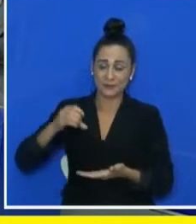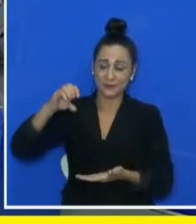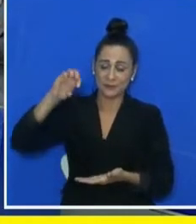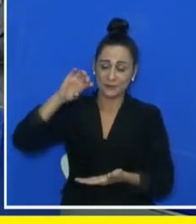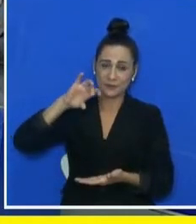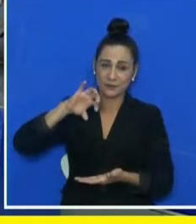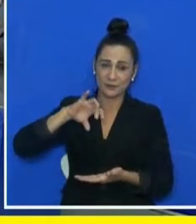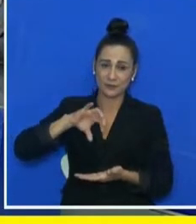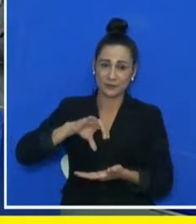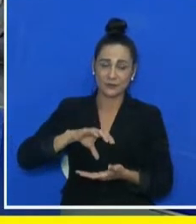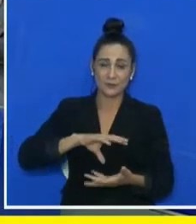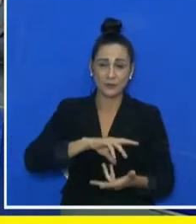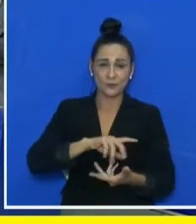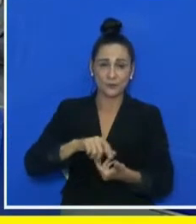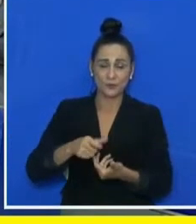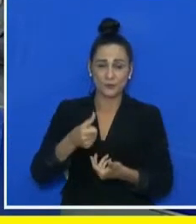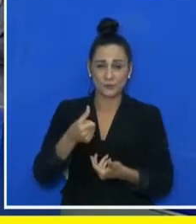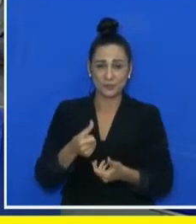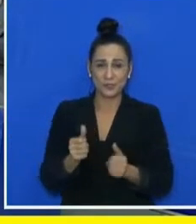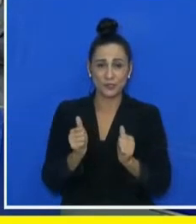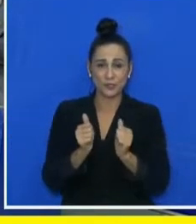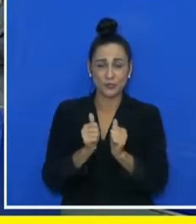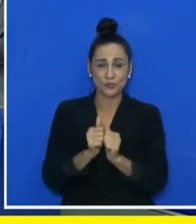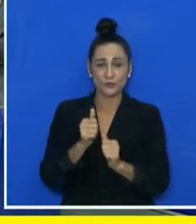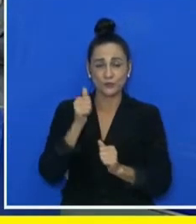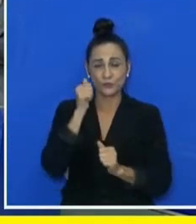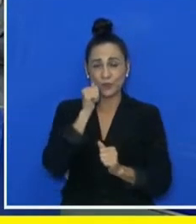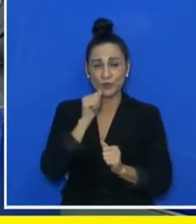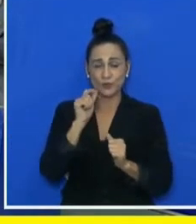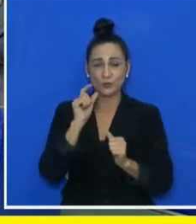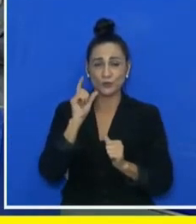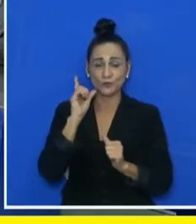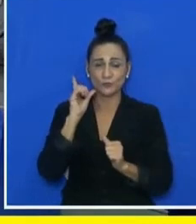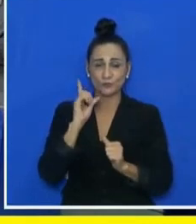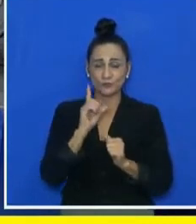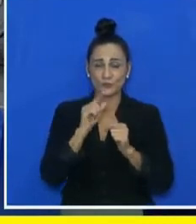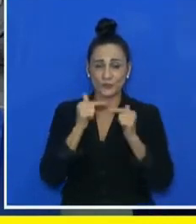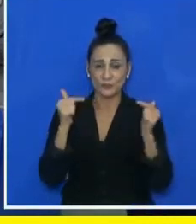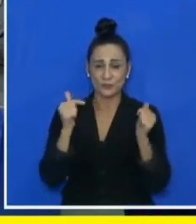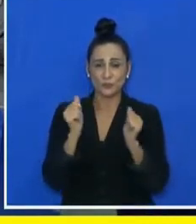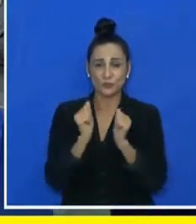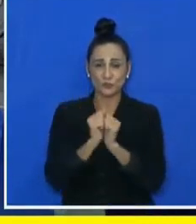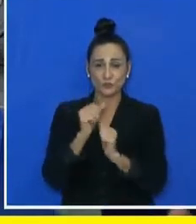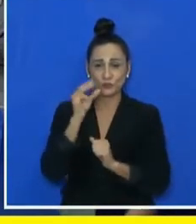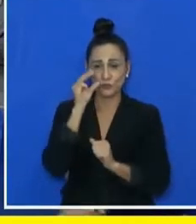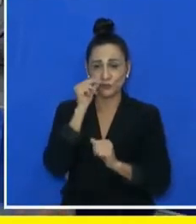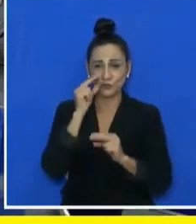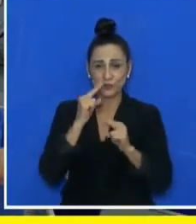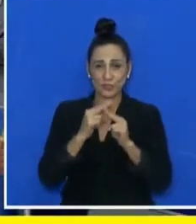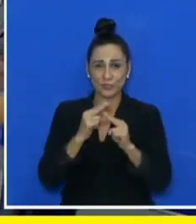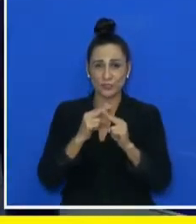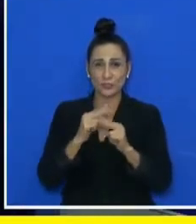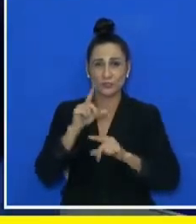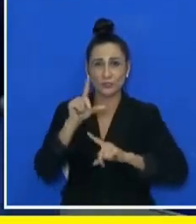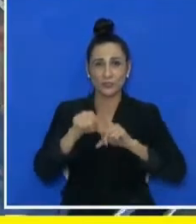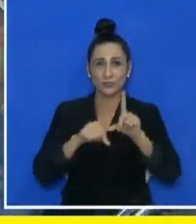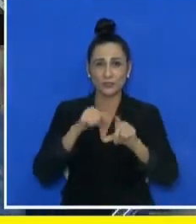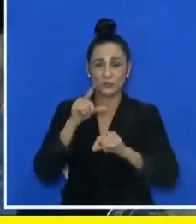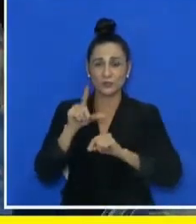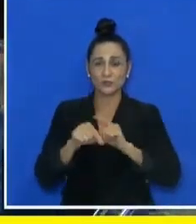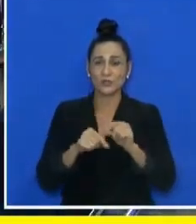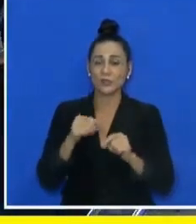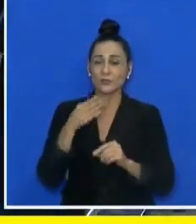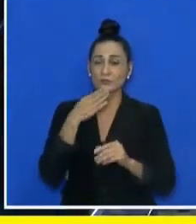nosso sexto globo, juntamente com a Nicole, nossa garota da sorte, e o Sidney, funcionário da Caixa, para que possamos realizar, então,